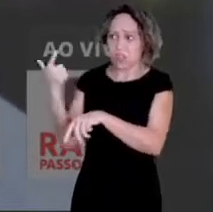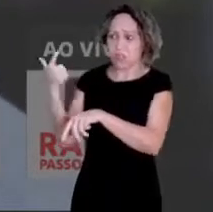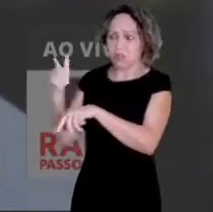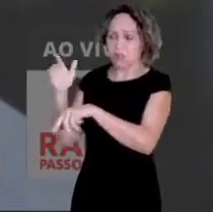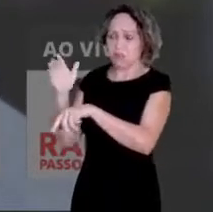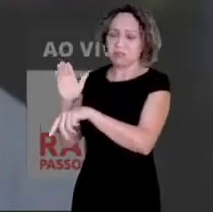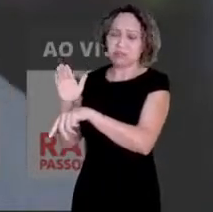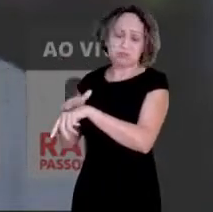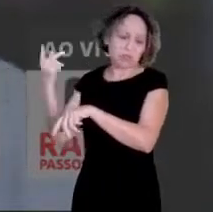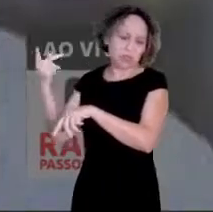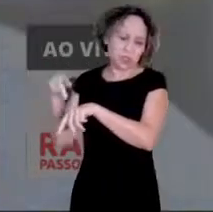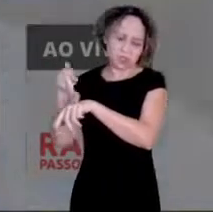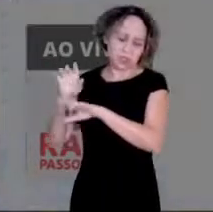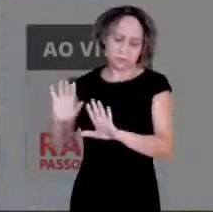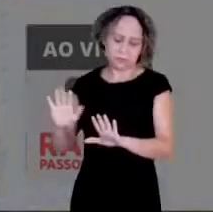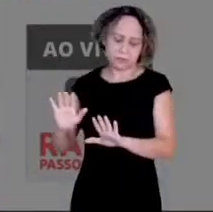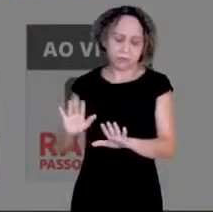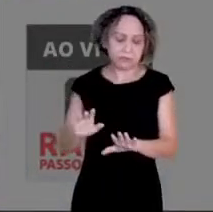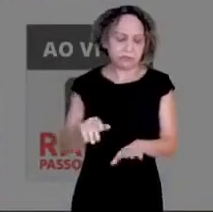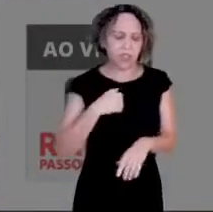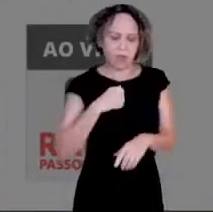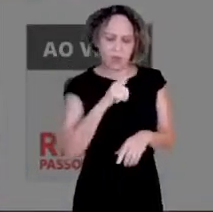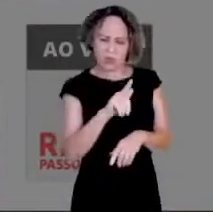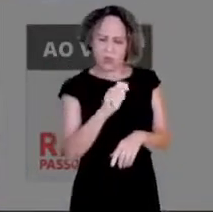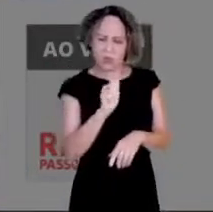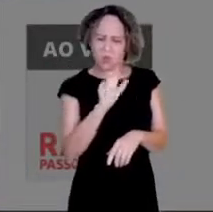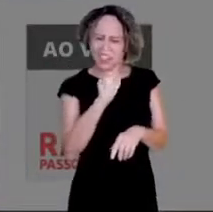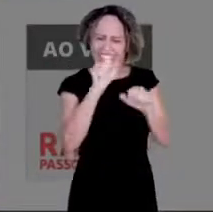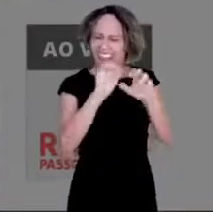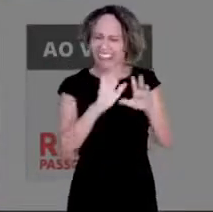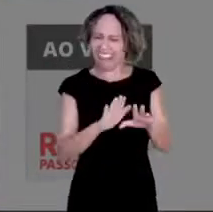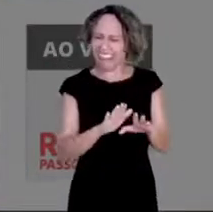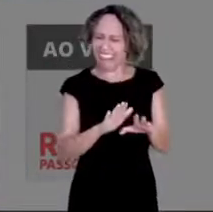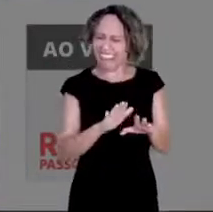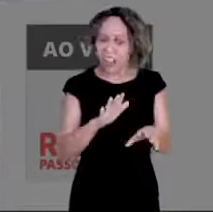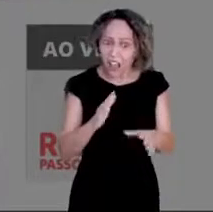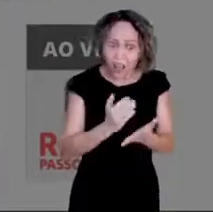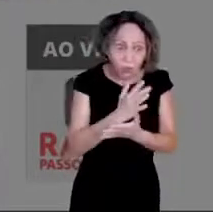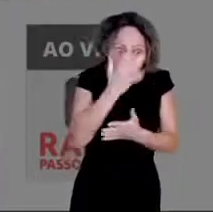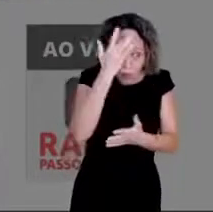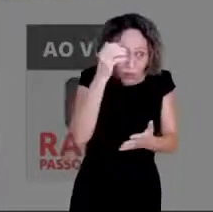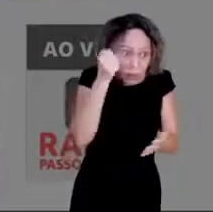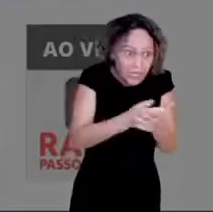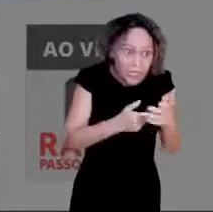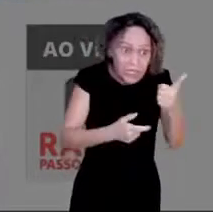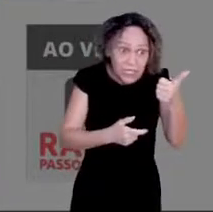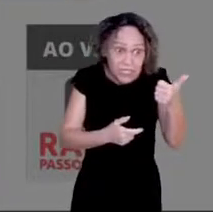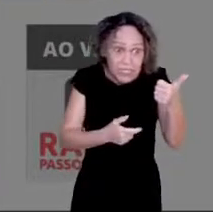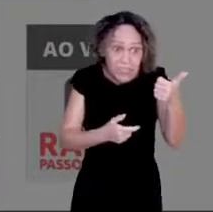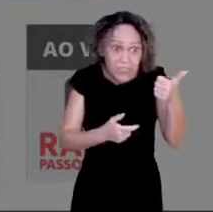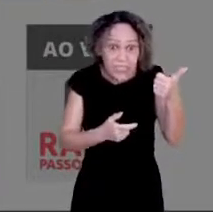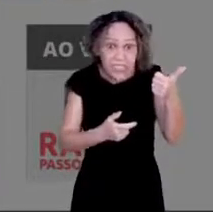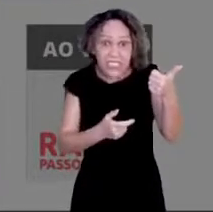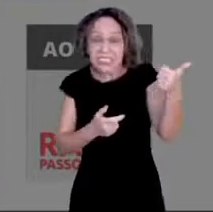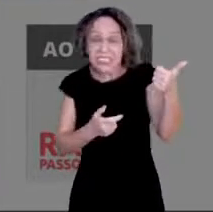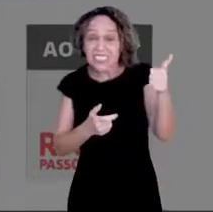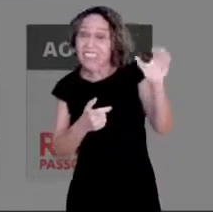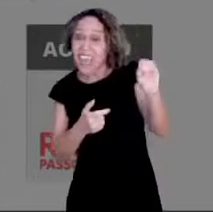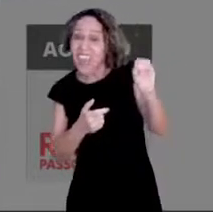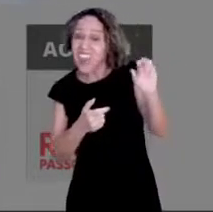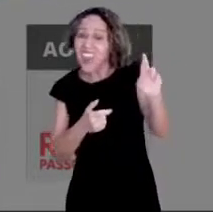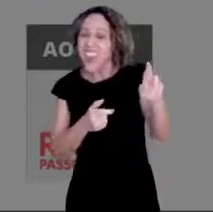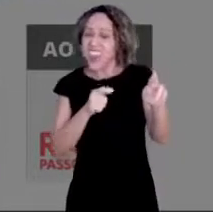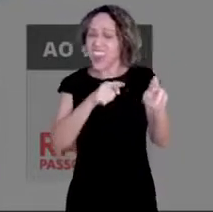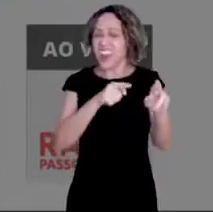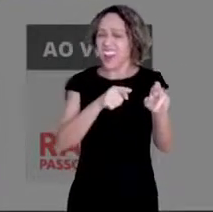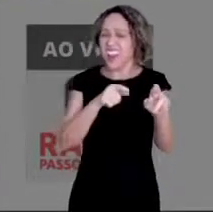hoje. Presidente, o senhor tocou num assunto que está ligado diretamente ao que a gente discute